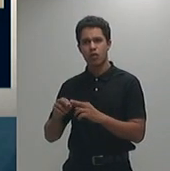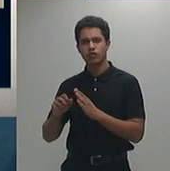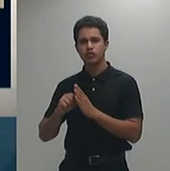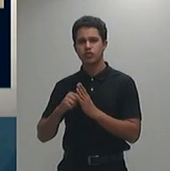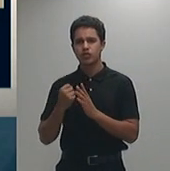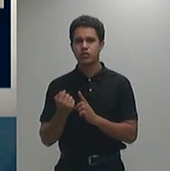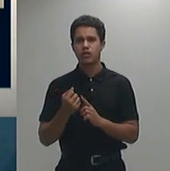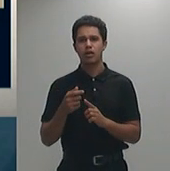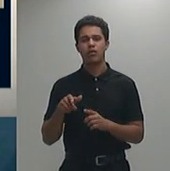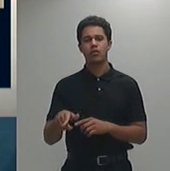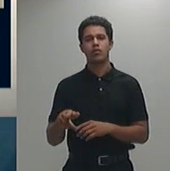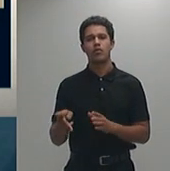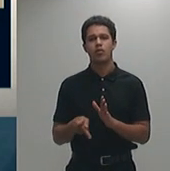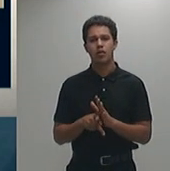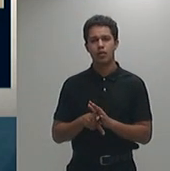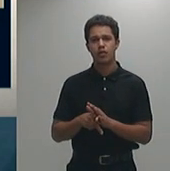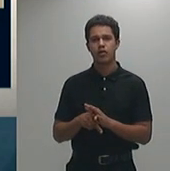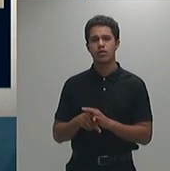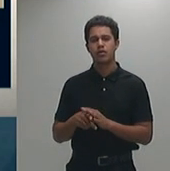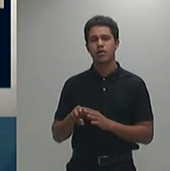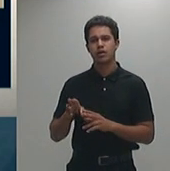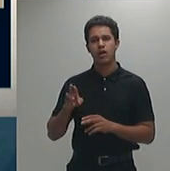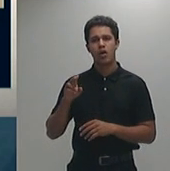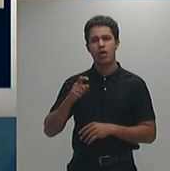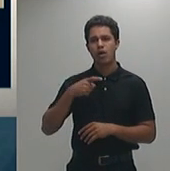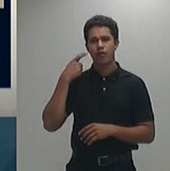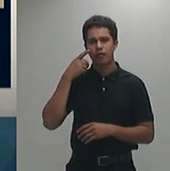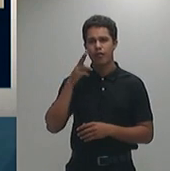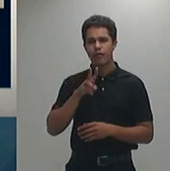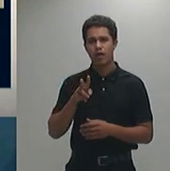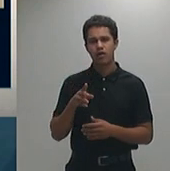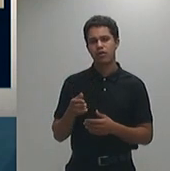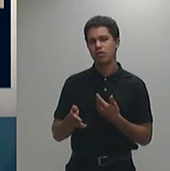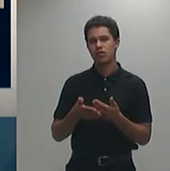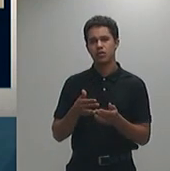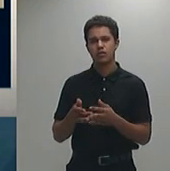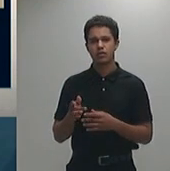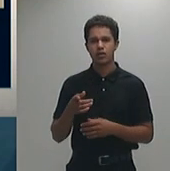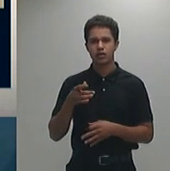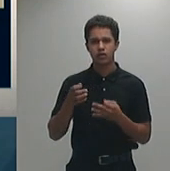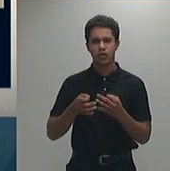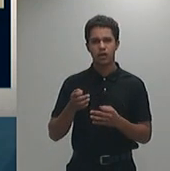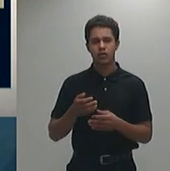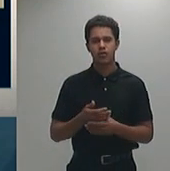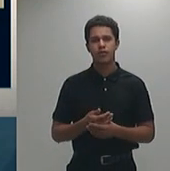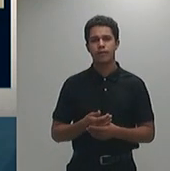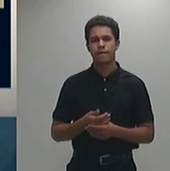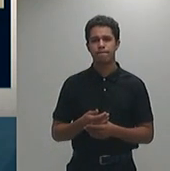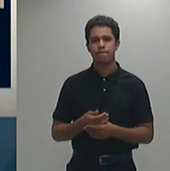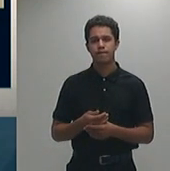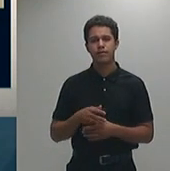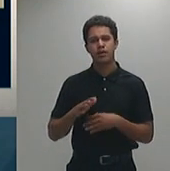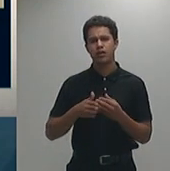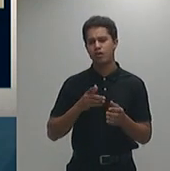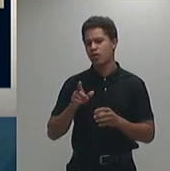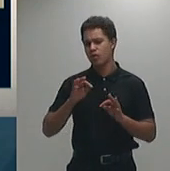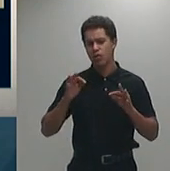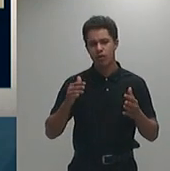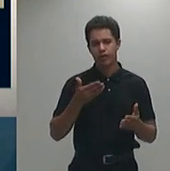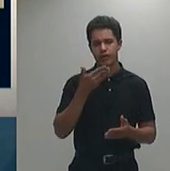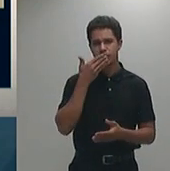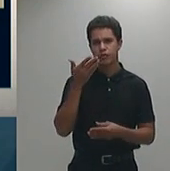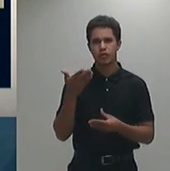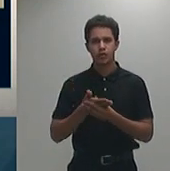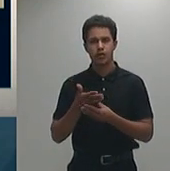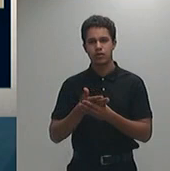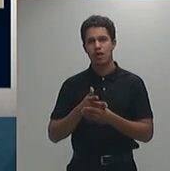que preste caução pelas custas e honorários devidos no caso de vir a ser ação julgada improcedente em toda e qualquer caso portanto a sua ação